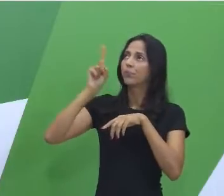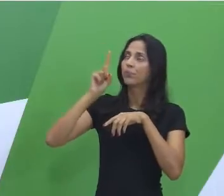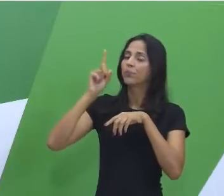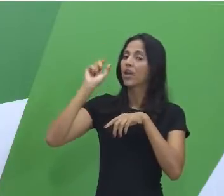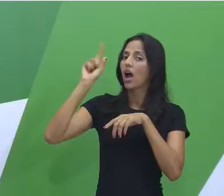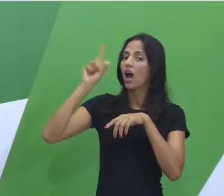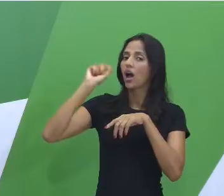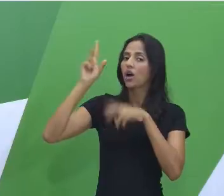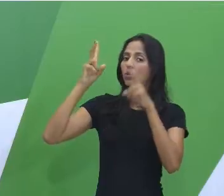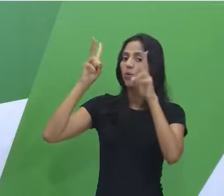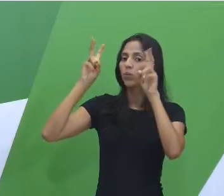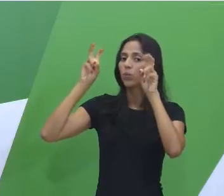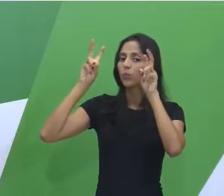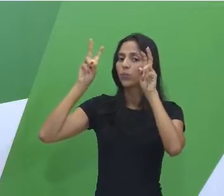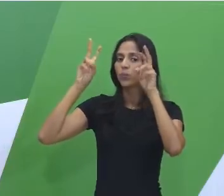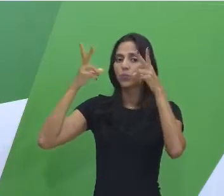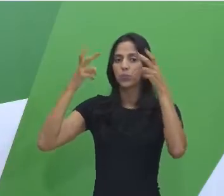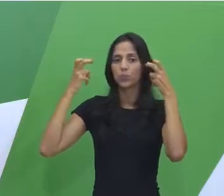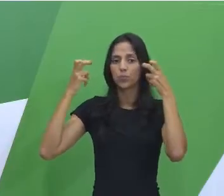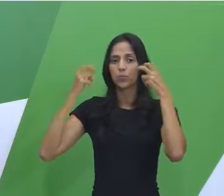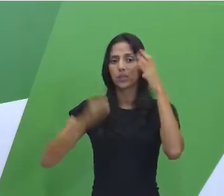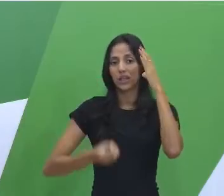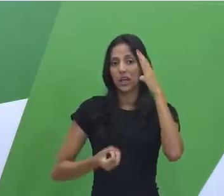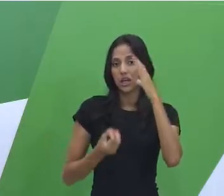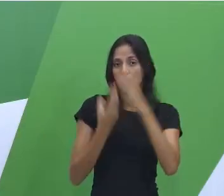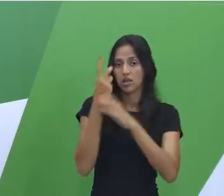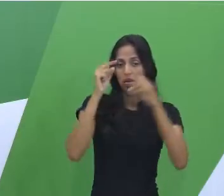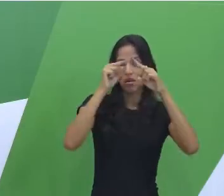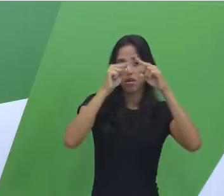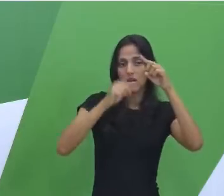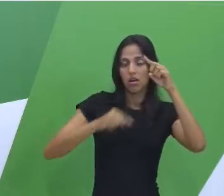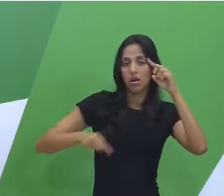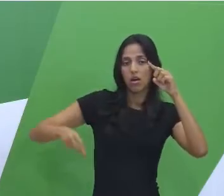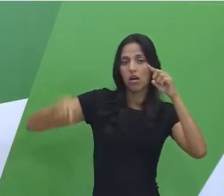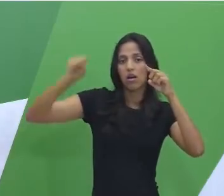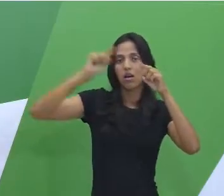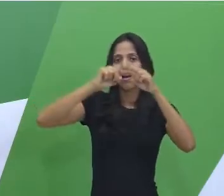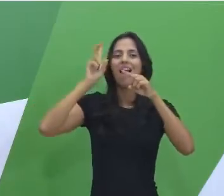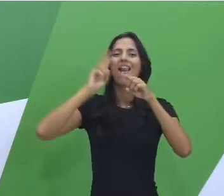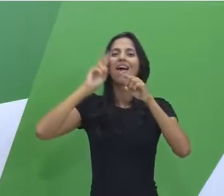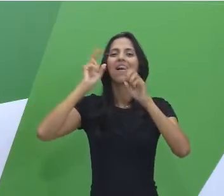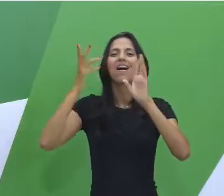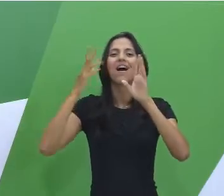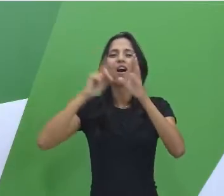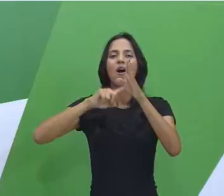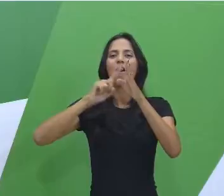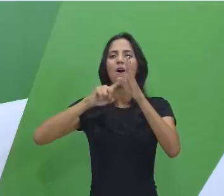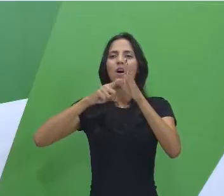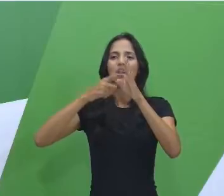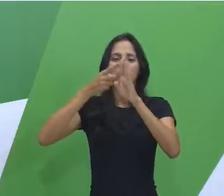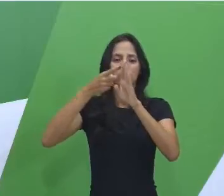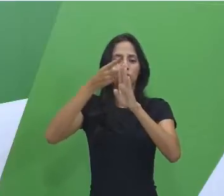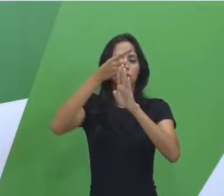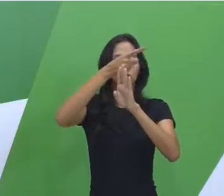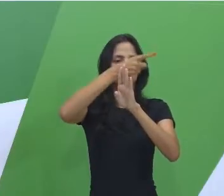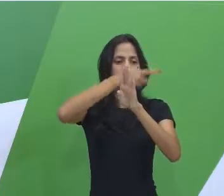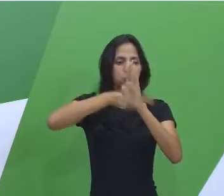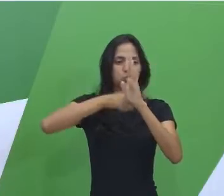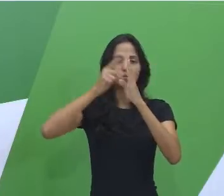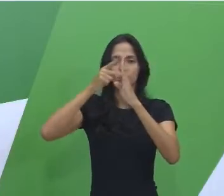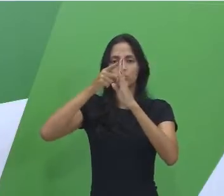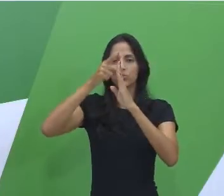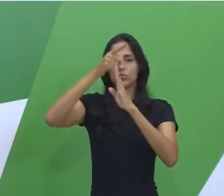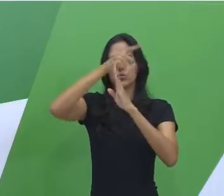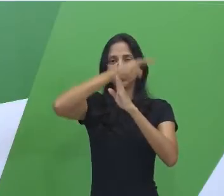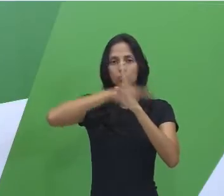das coordenadas, 1, 0 é a origem dos arcos. O sentido anti-horário é sempre positivo e você sabe por quê. porque nós